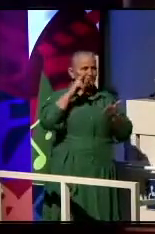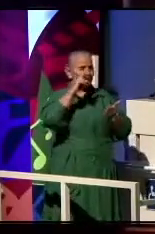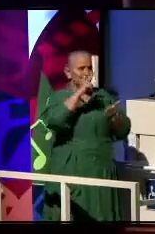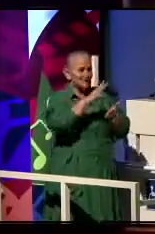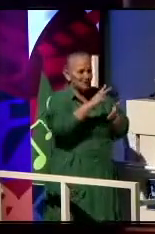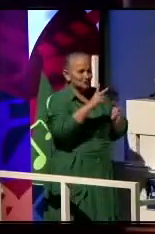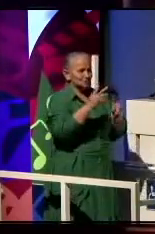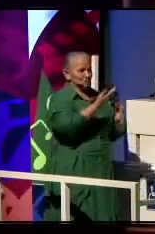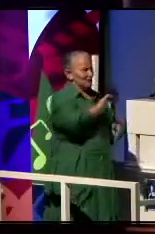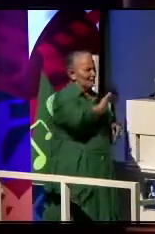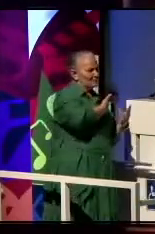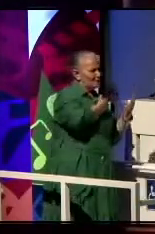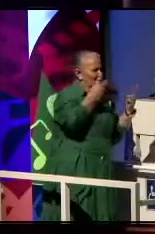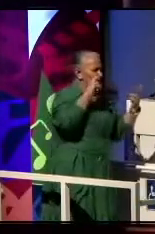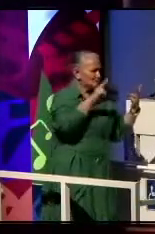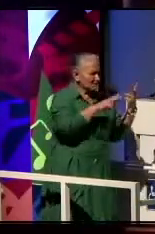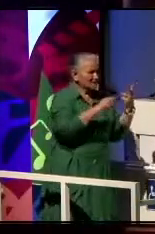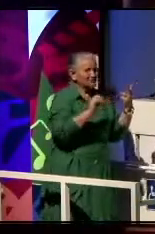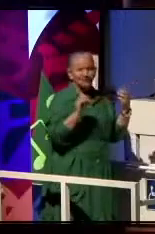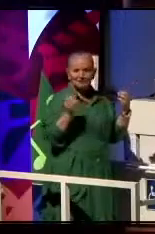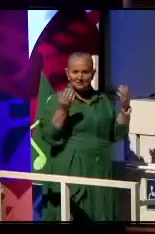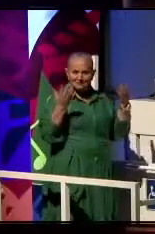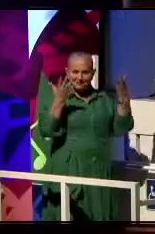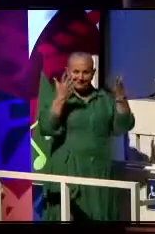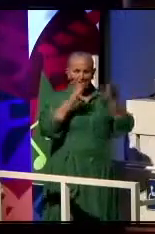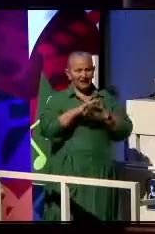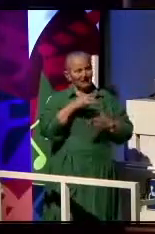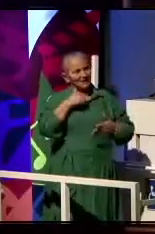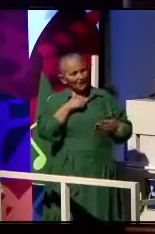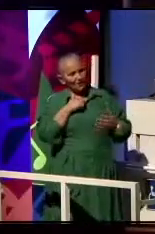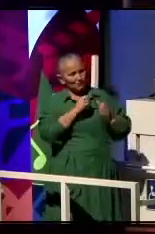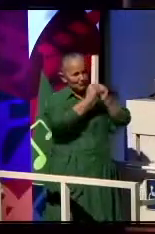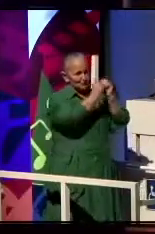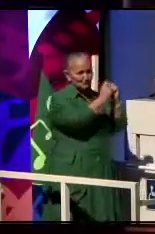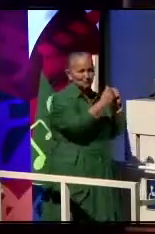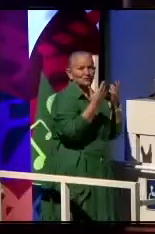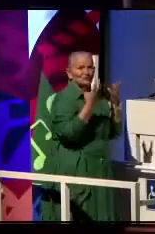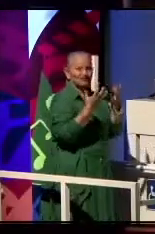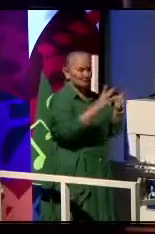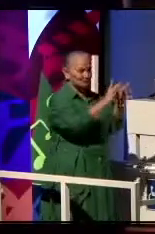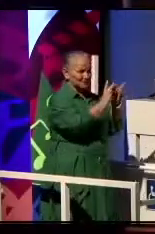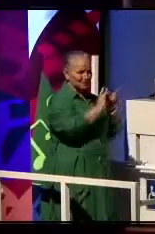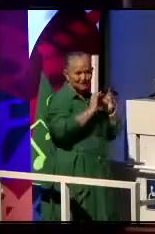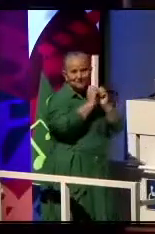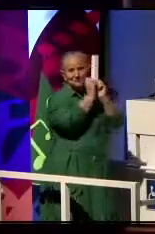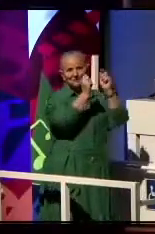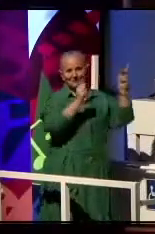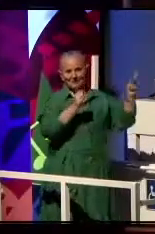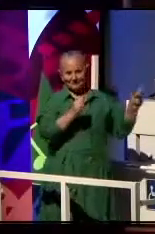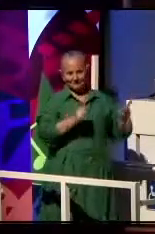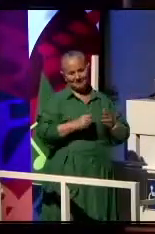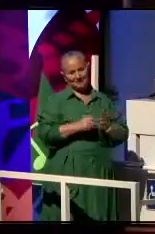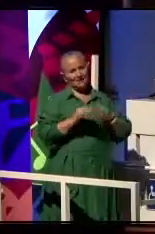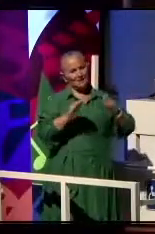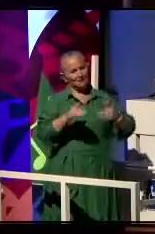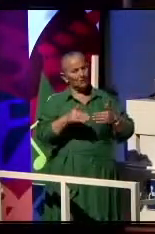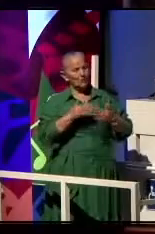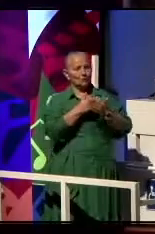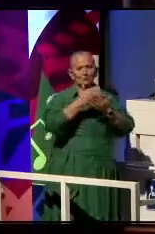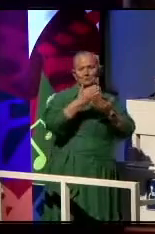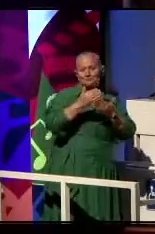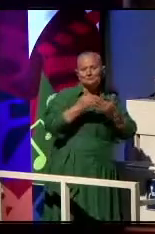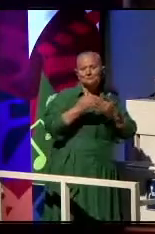participando assim, de todos os acontecimentos. Eu entrei mais ou menos por volta de 79, 80, né? Quando eu comecei a tocar